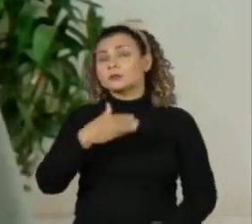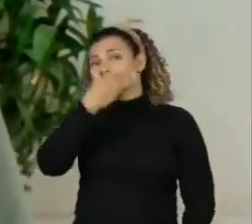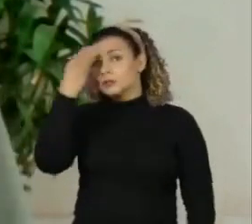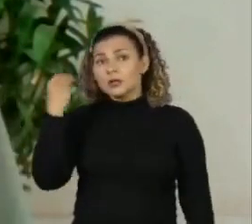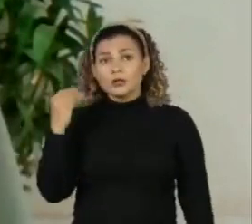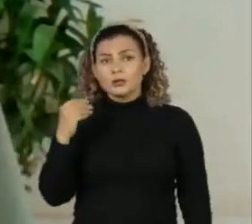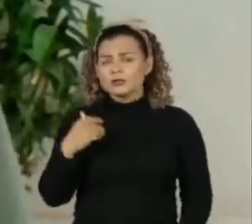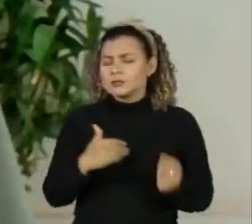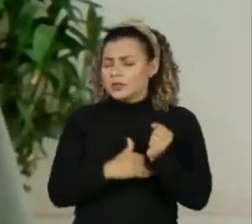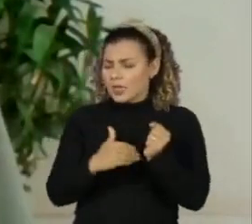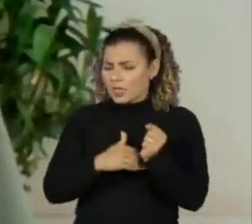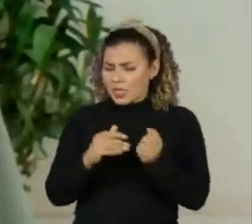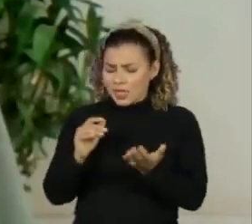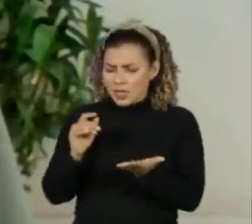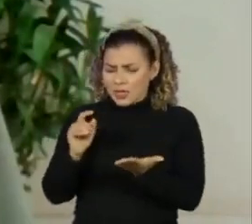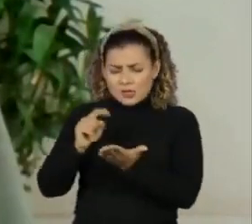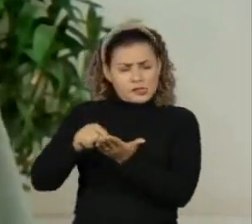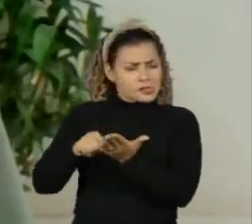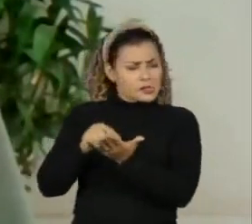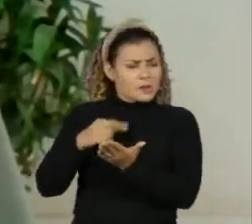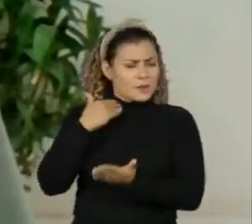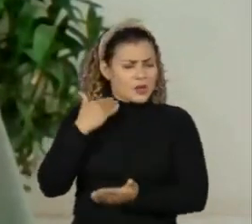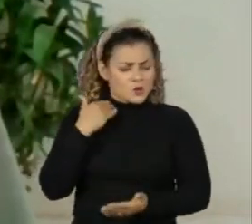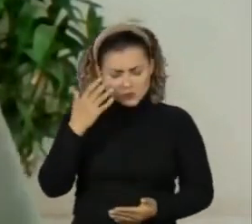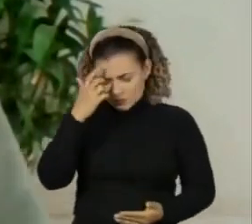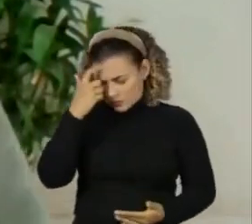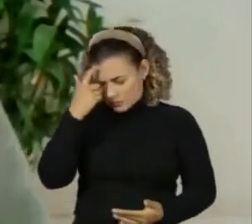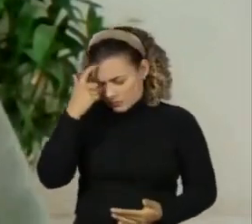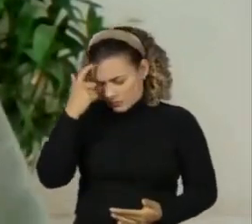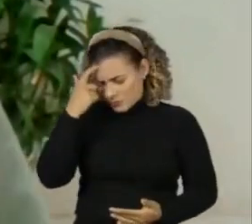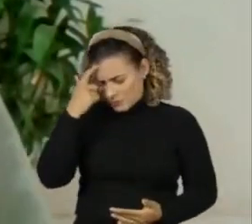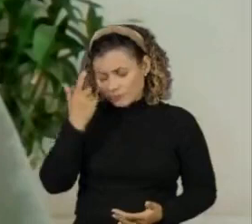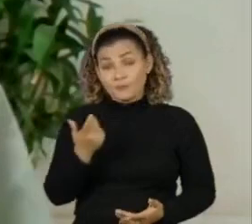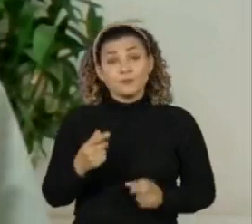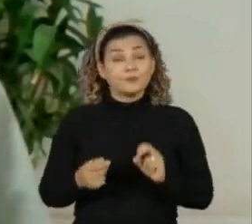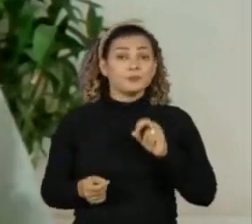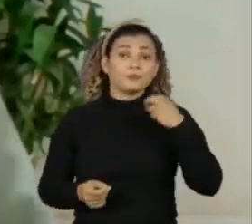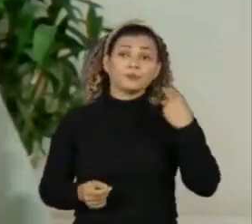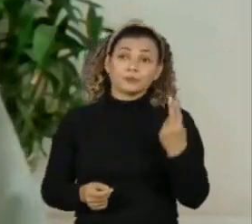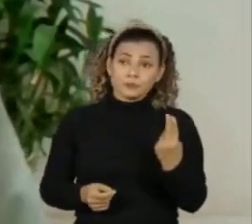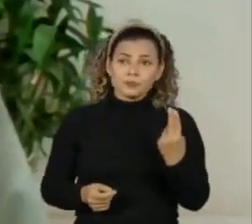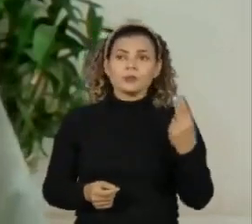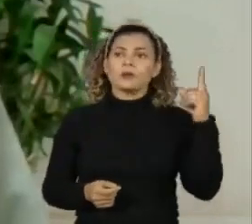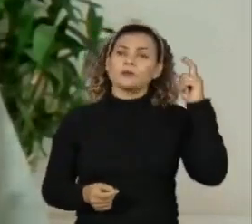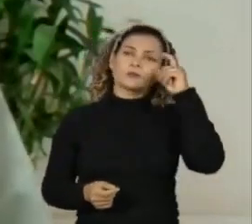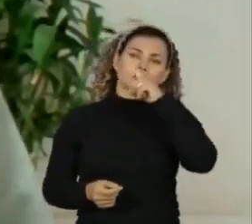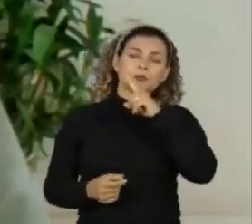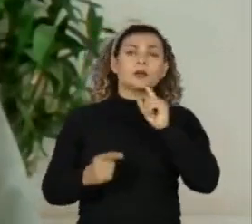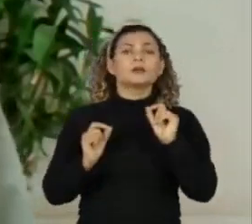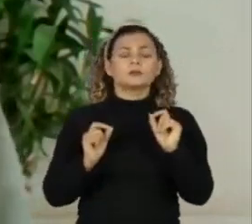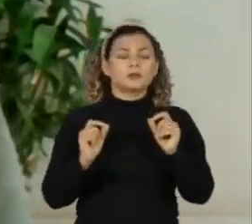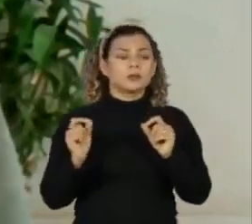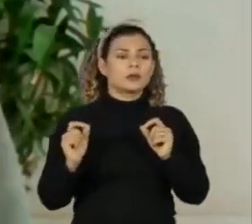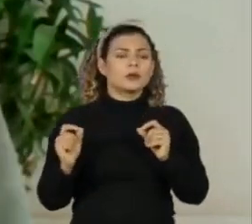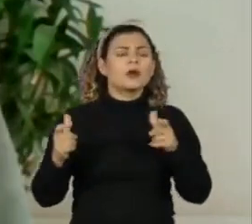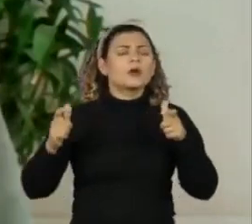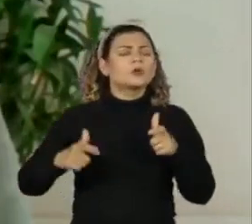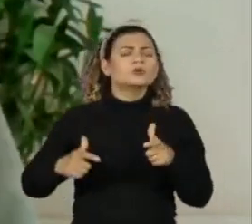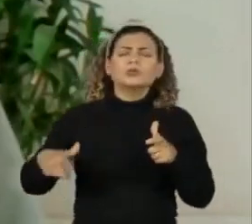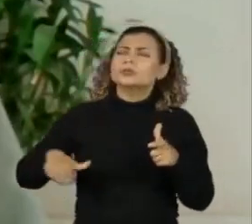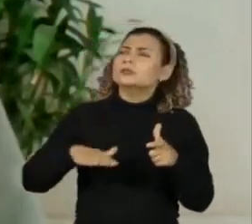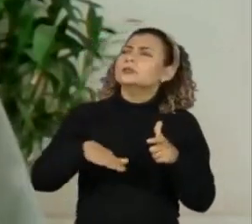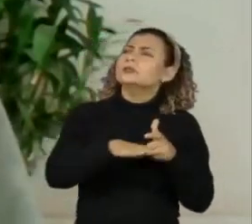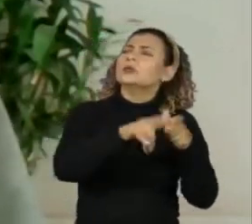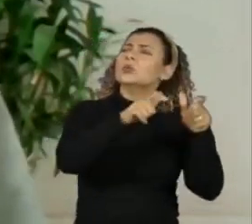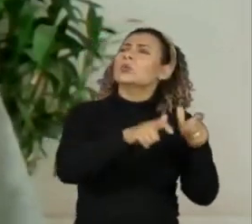a senha do cartão de banco, ele tem uma dificuldade de identificar um determinado trajeto